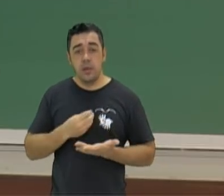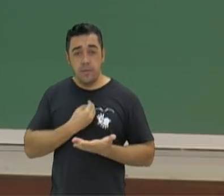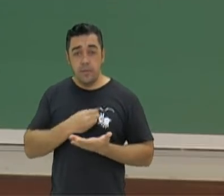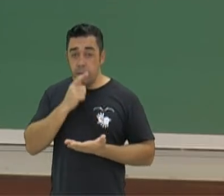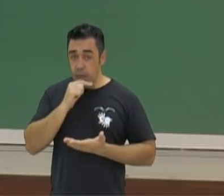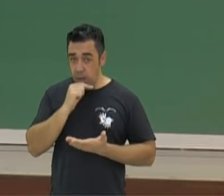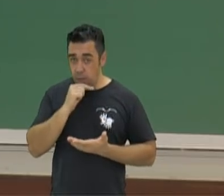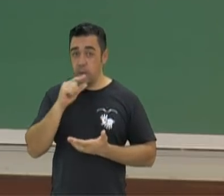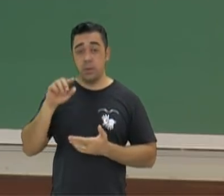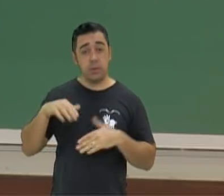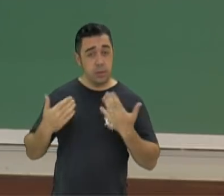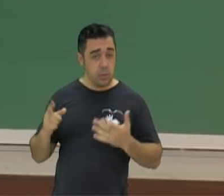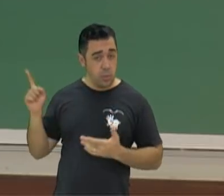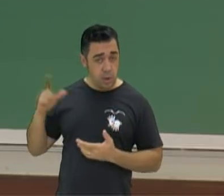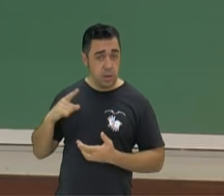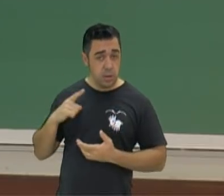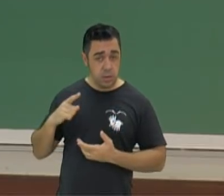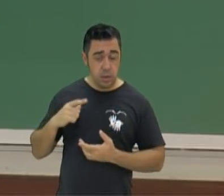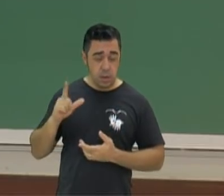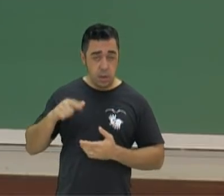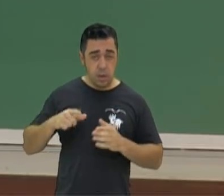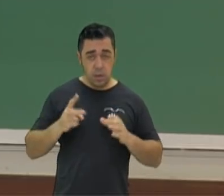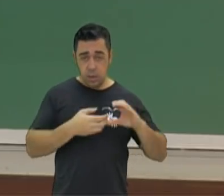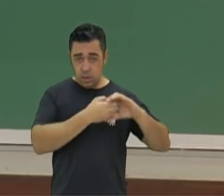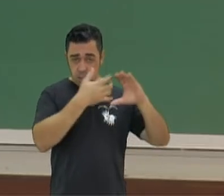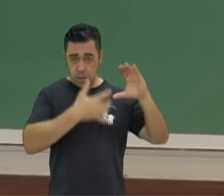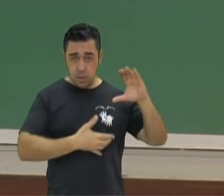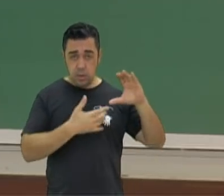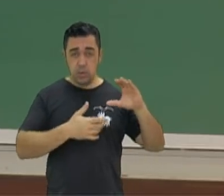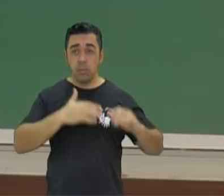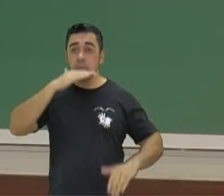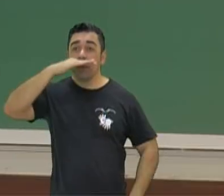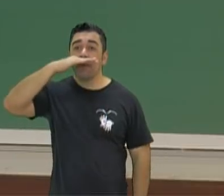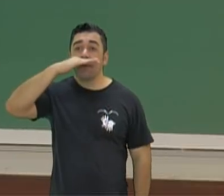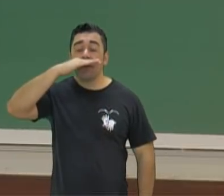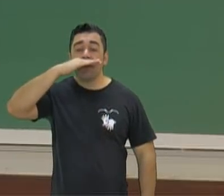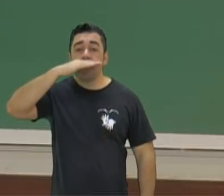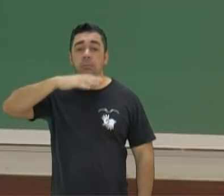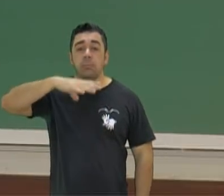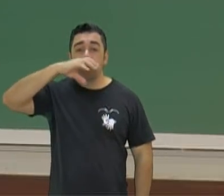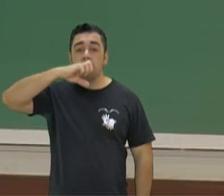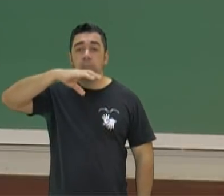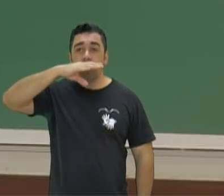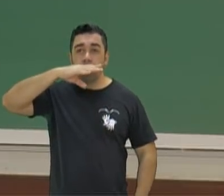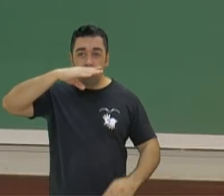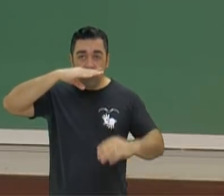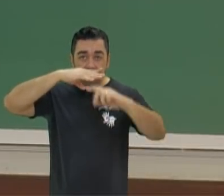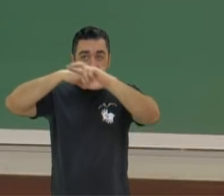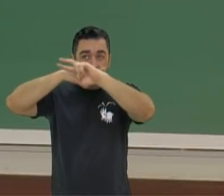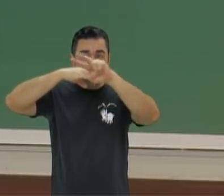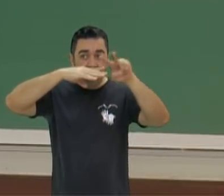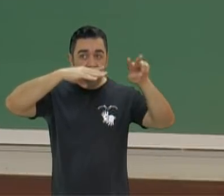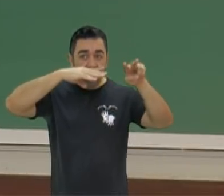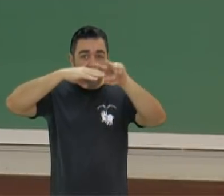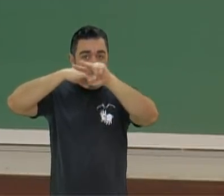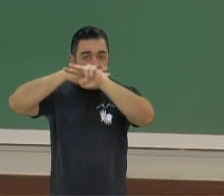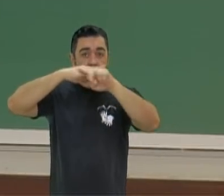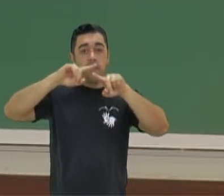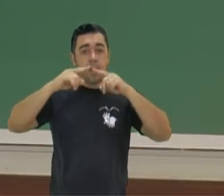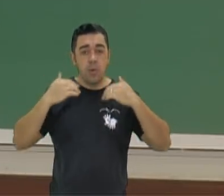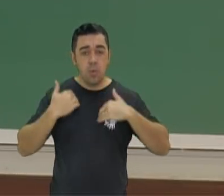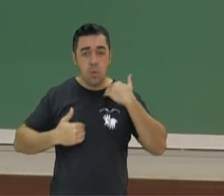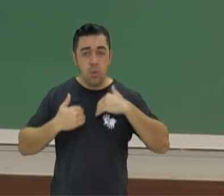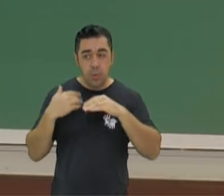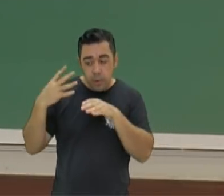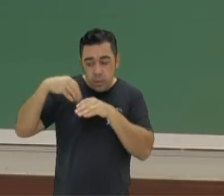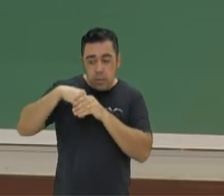eles desenvolveram essa característica comum, né? Fica ali a narina para cima, porque eles precisam respirar, o olho, porque eles estão olhando o ambiente, mas o resto do corpo